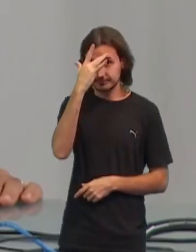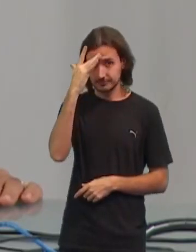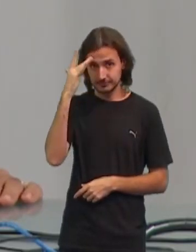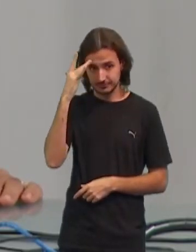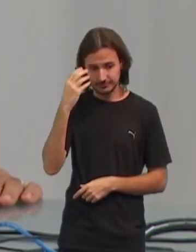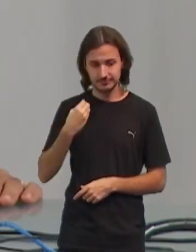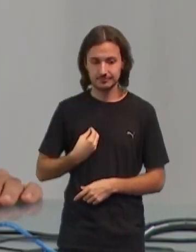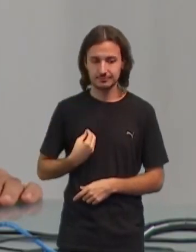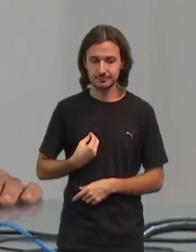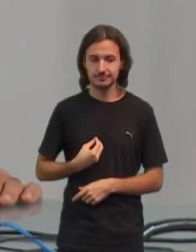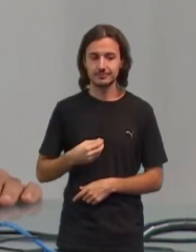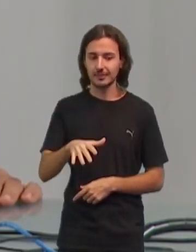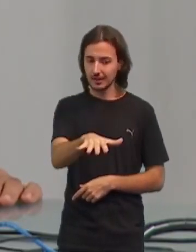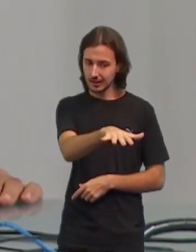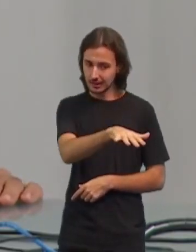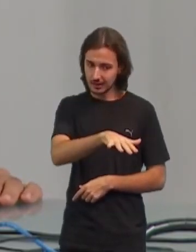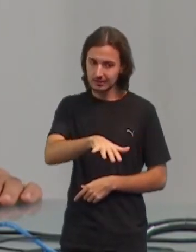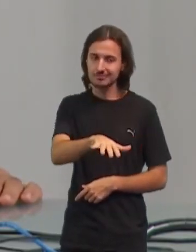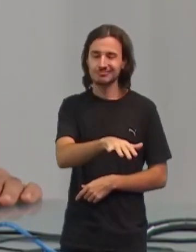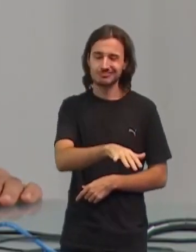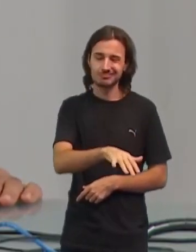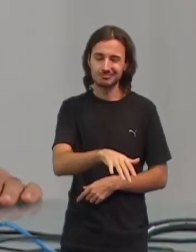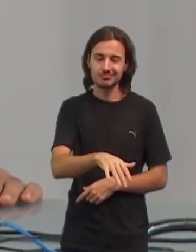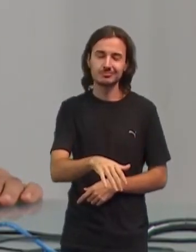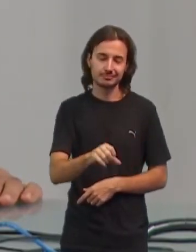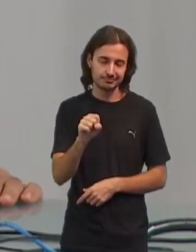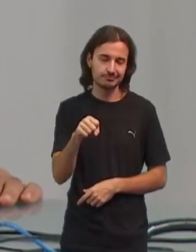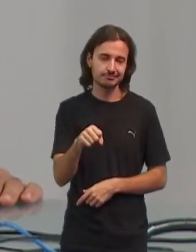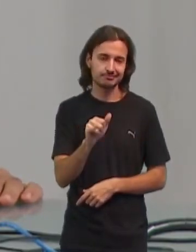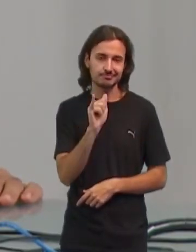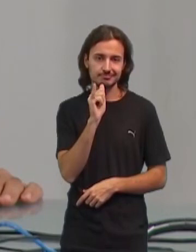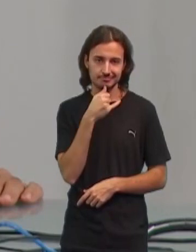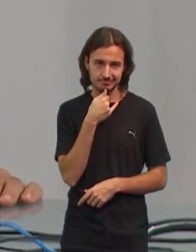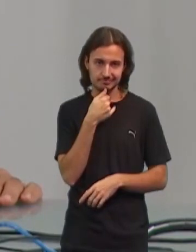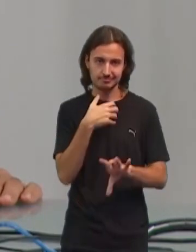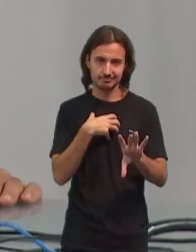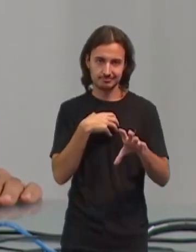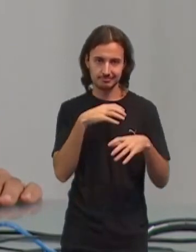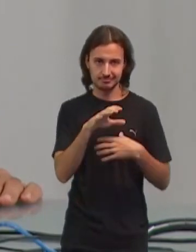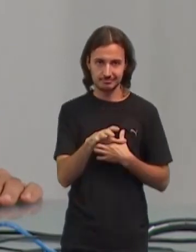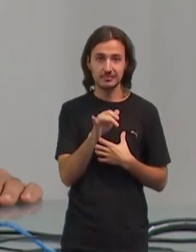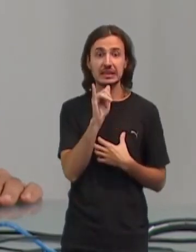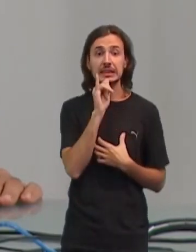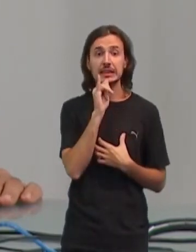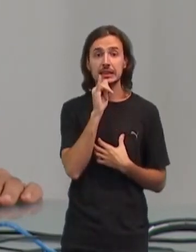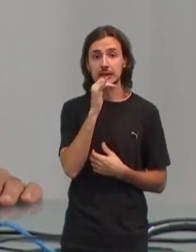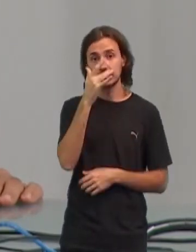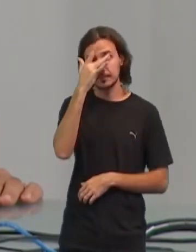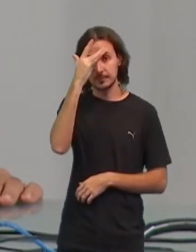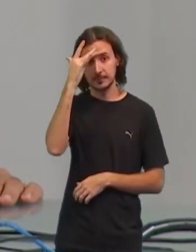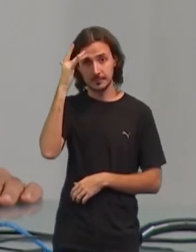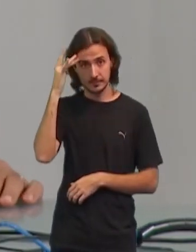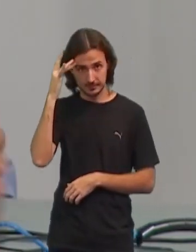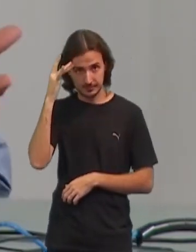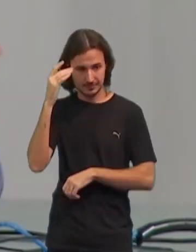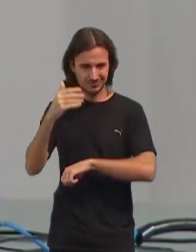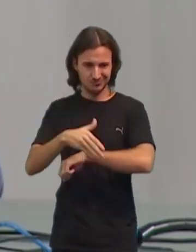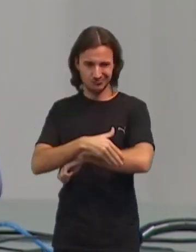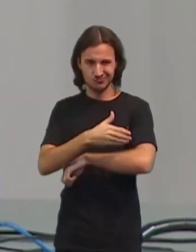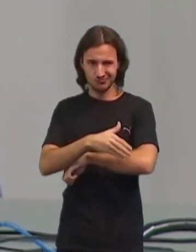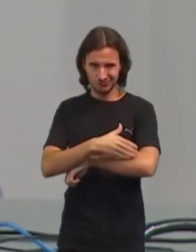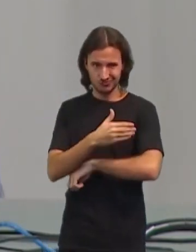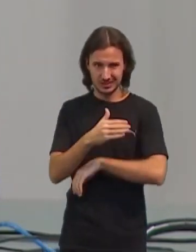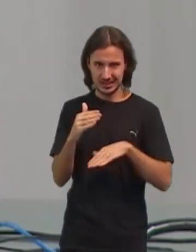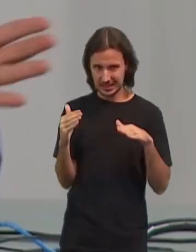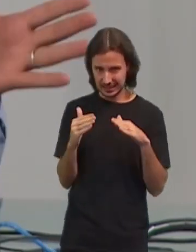ter uma atenção, falo isso com muita tristeza, que os nossos irmãos moradores de rua invadem frequentemente aquele